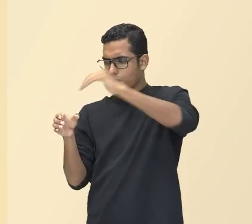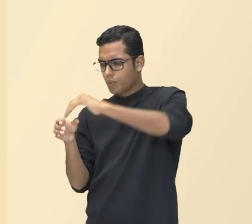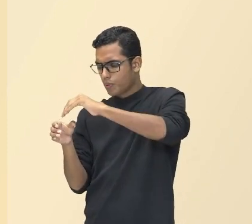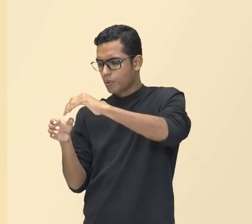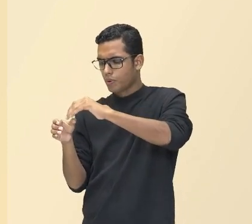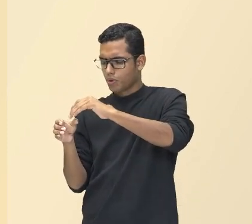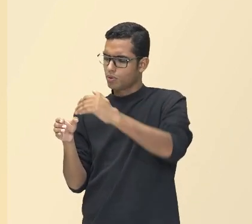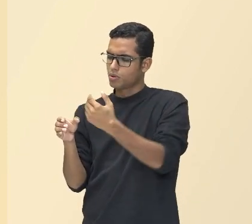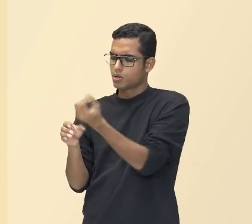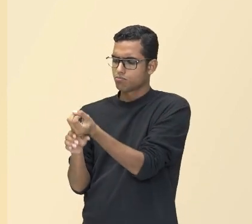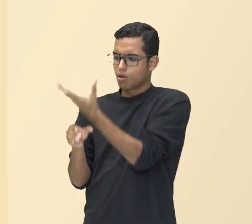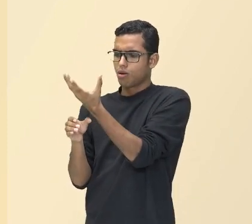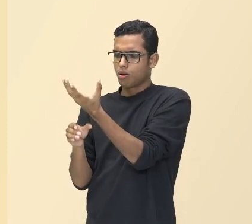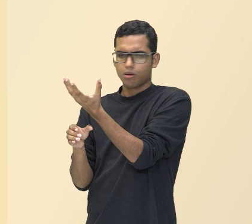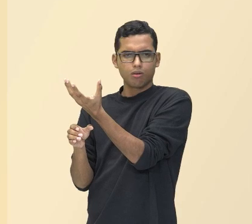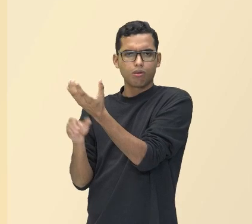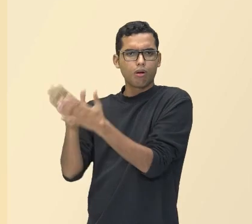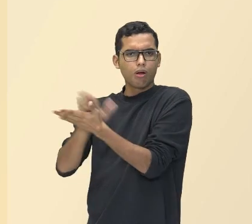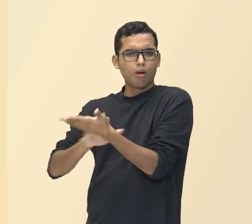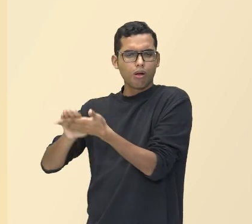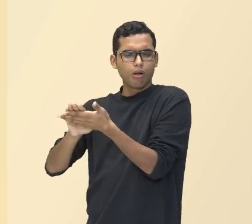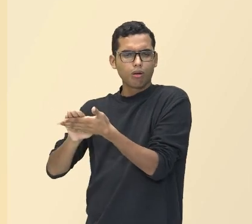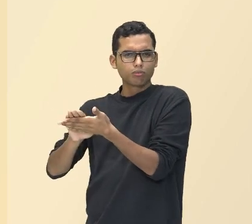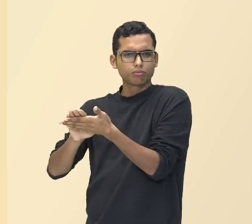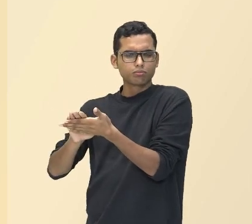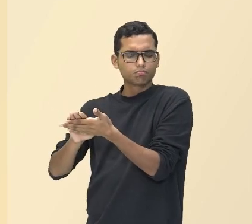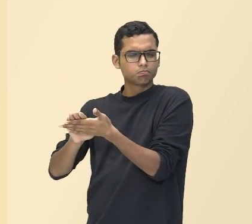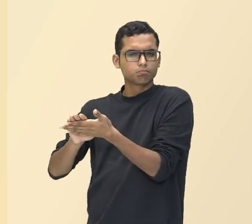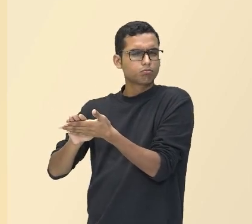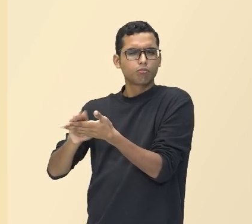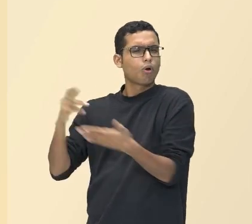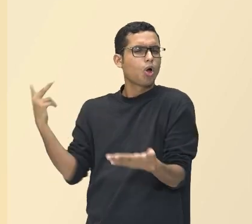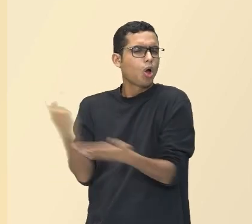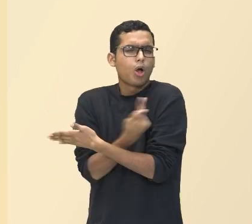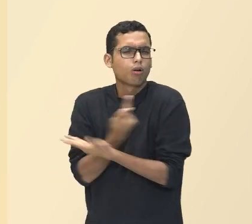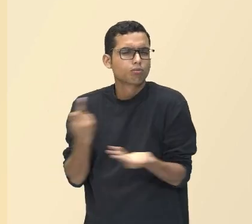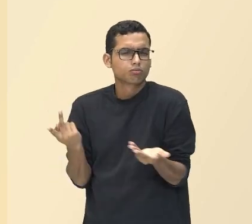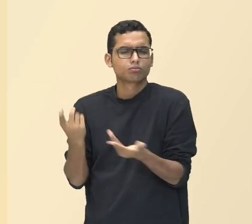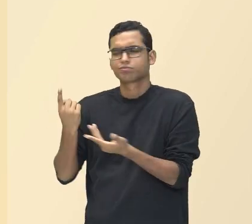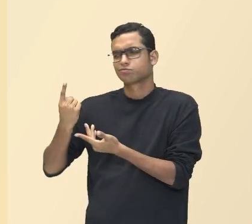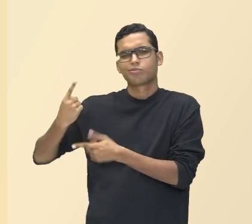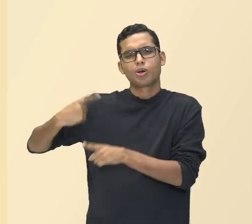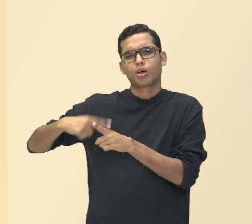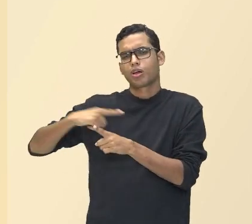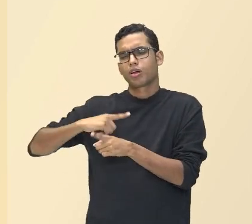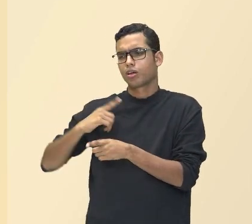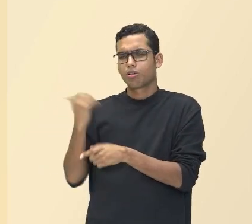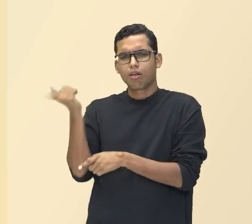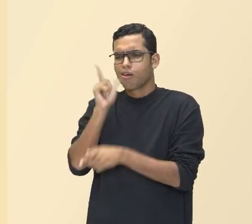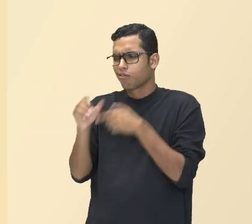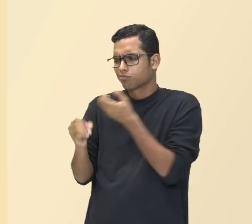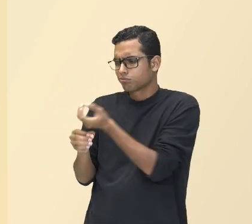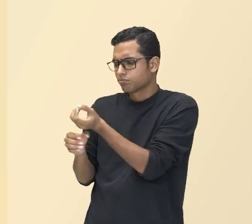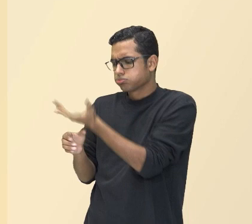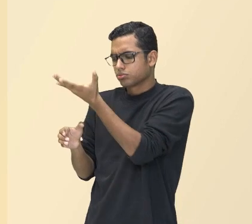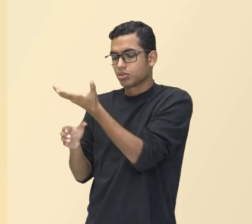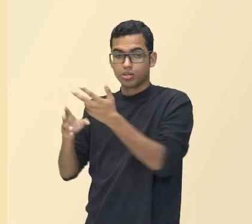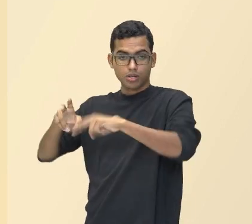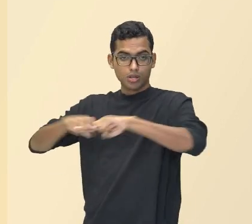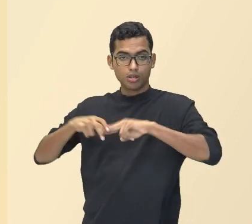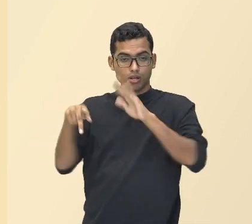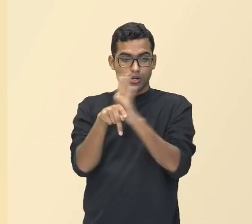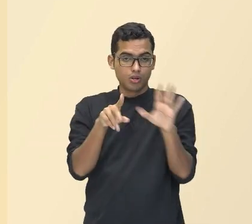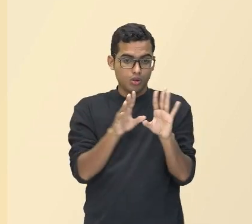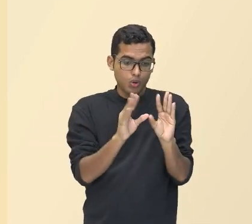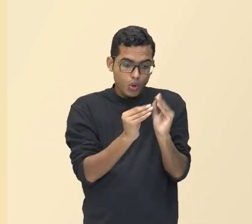não acendeu. Sabe por que isso aconteceu? É porque esse composto ele não gerou